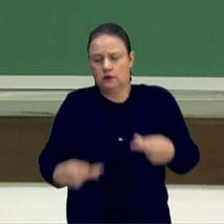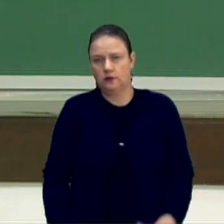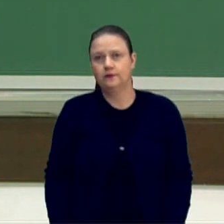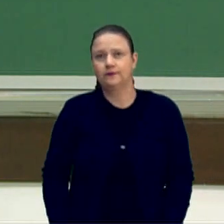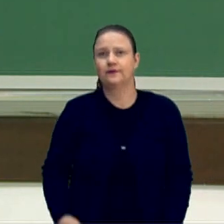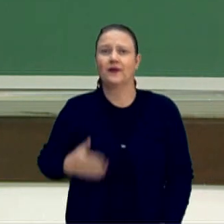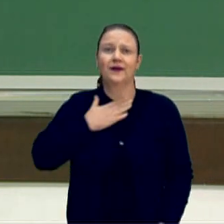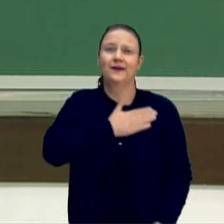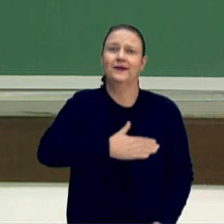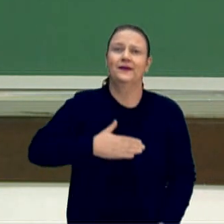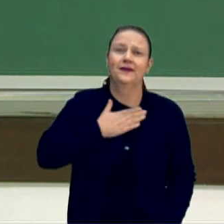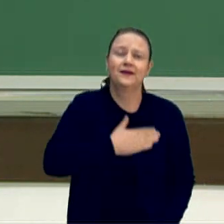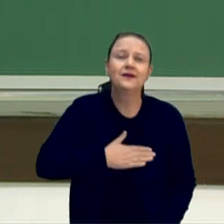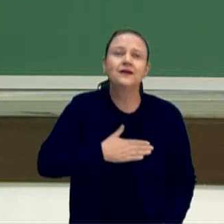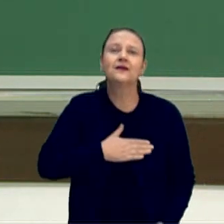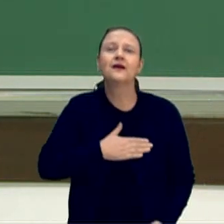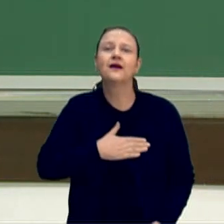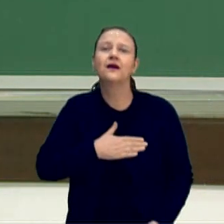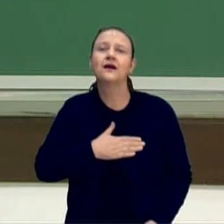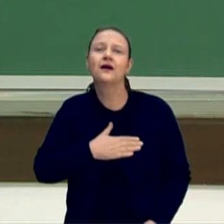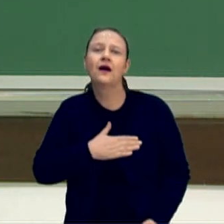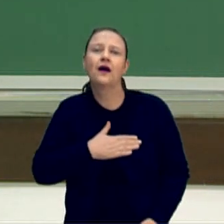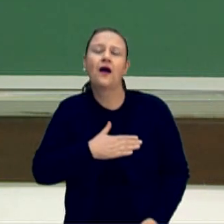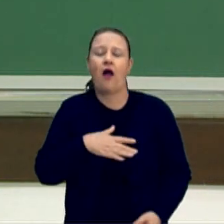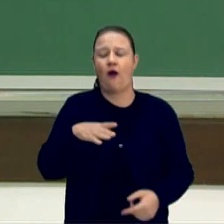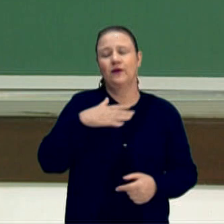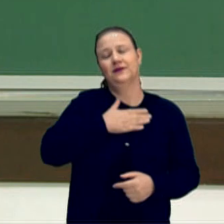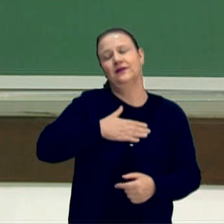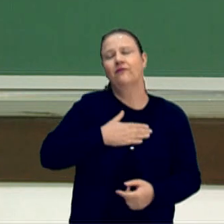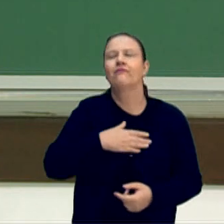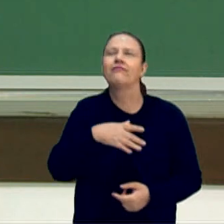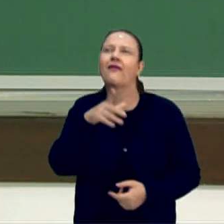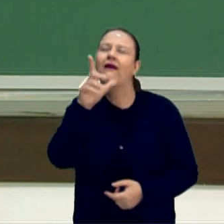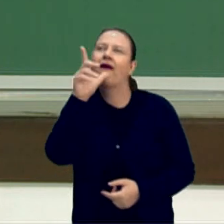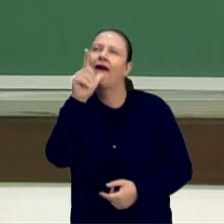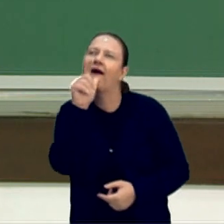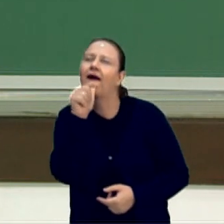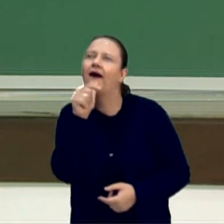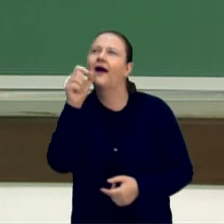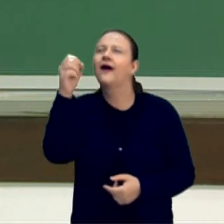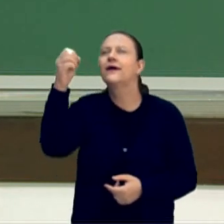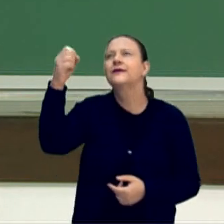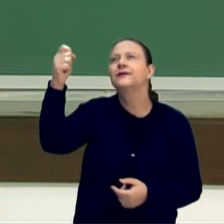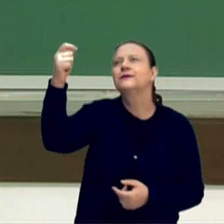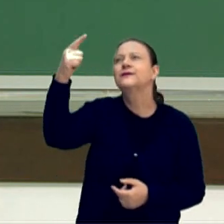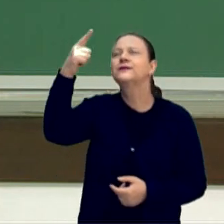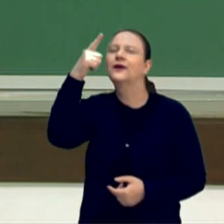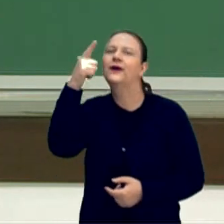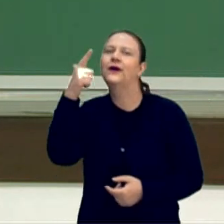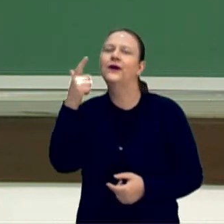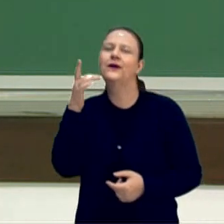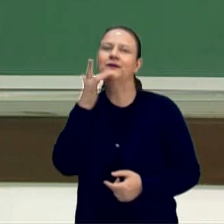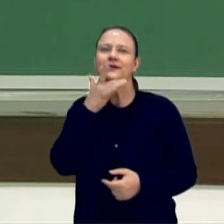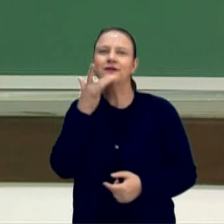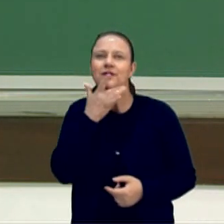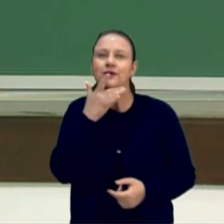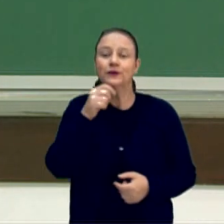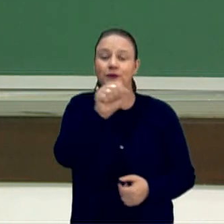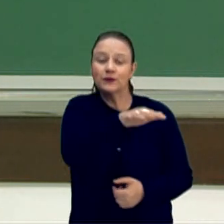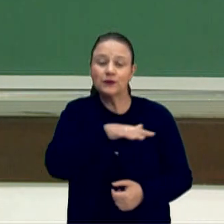de água, sombra, um solzinho, como uma planta. Né? Nós gostamos de estar em